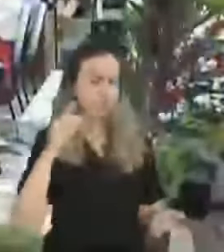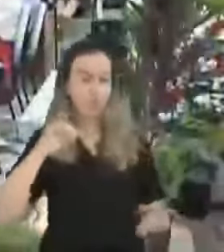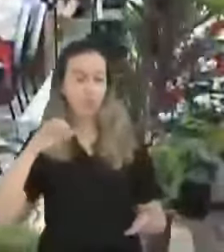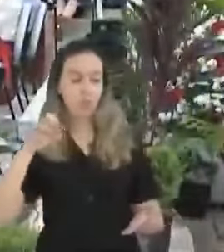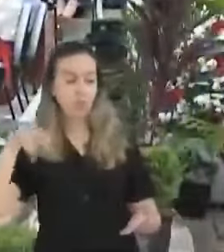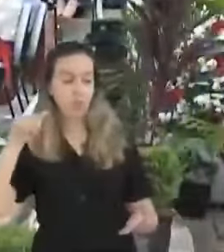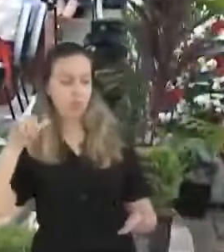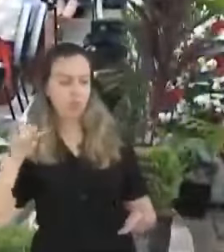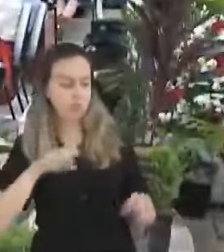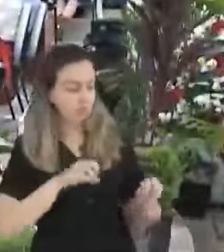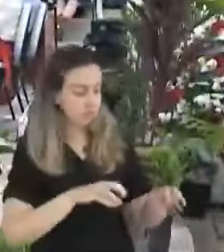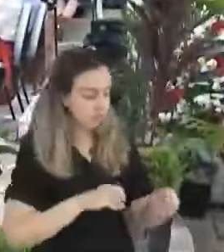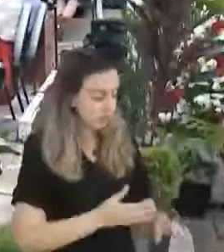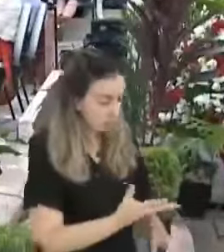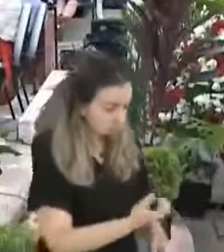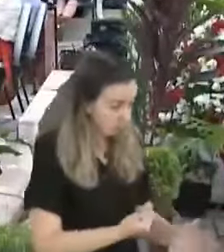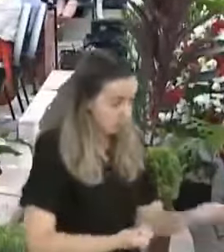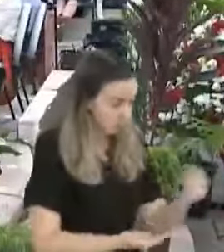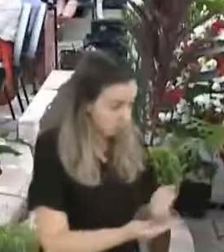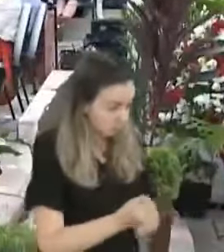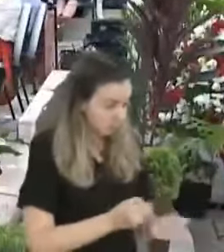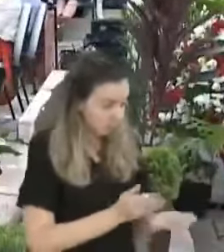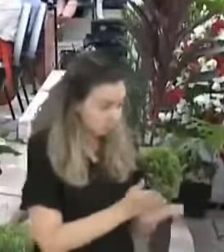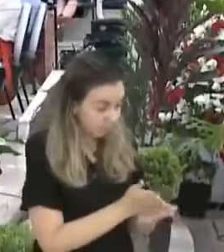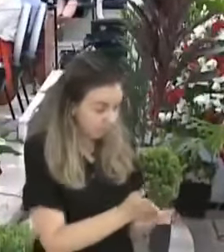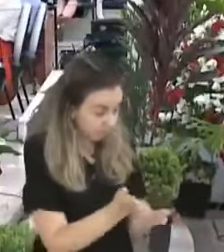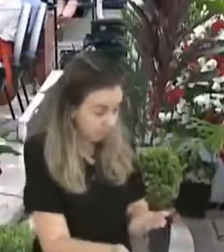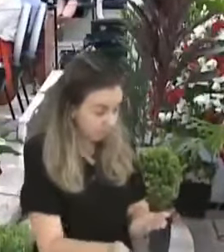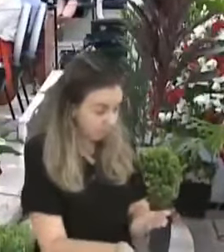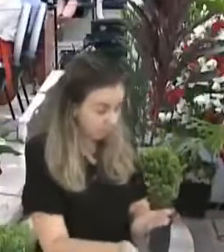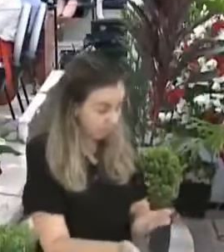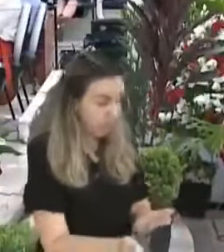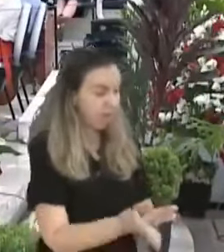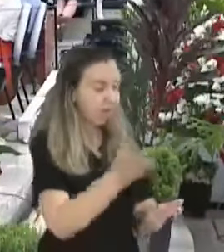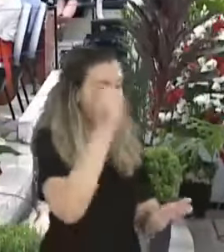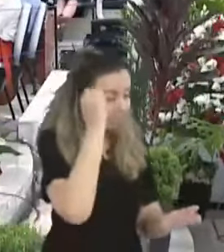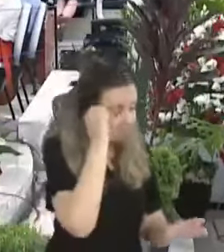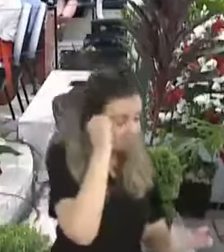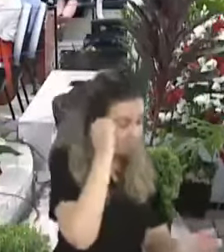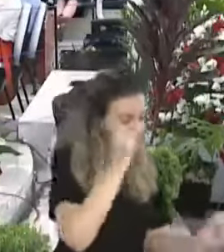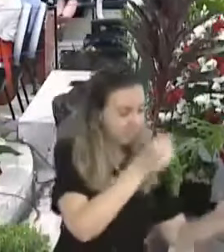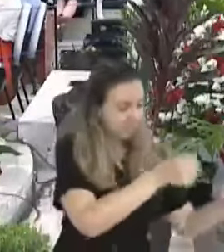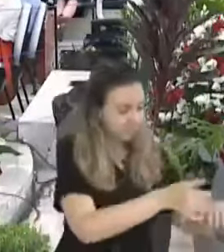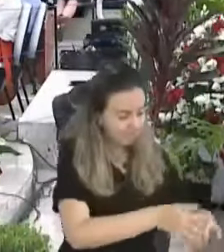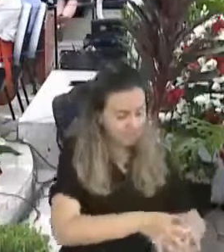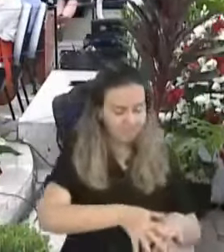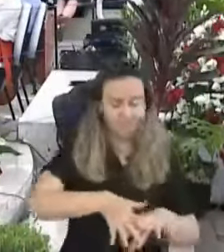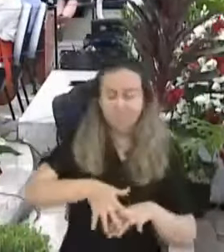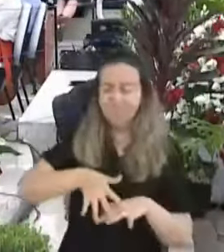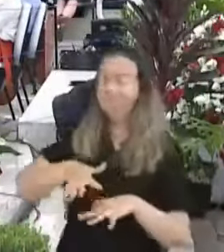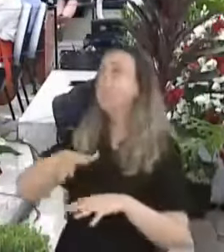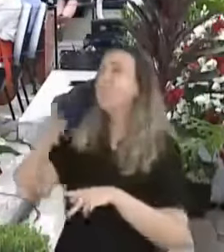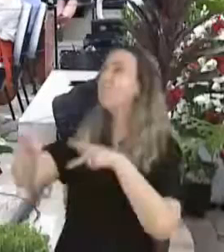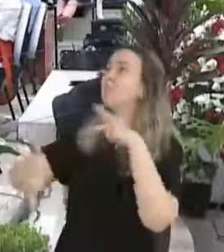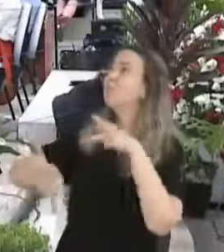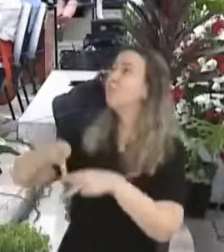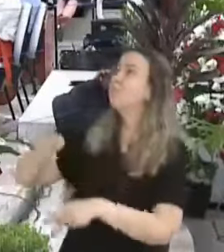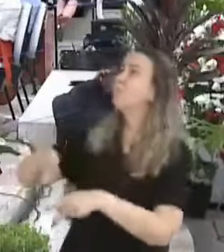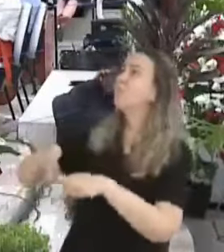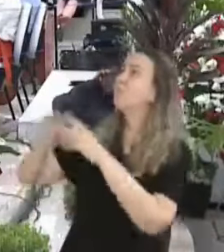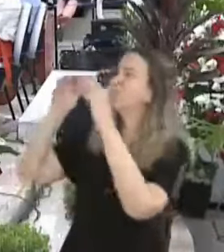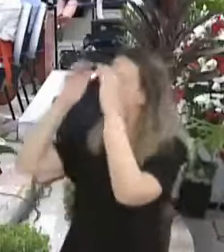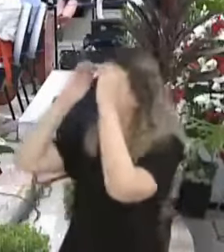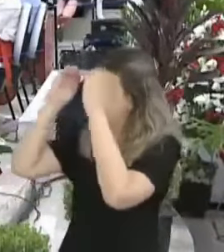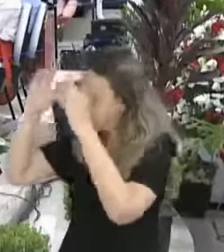se converteram de todo o seu mau caminho. Então se arrependeu o Senhor do mal que disse que lhes faria,